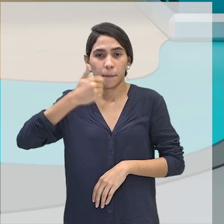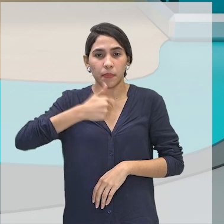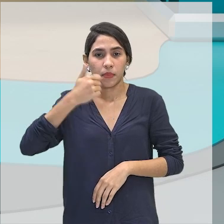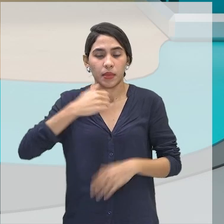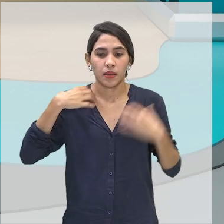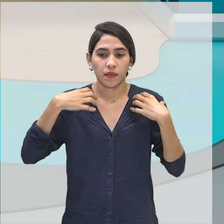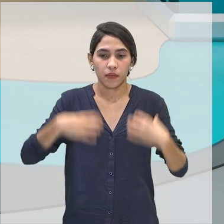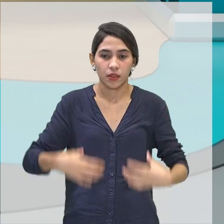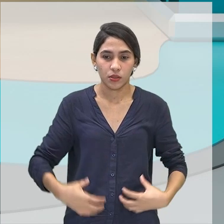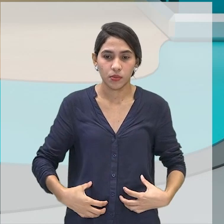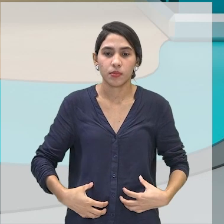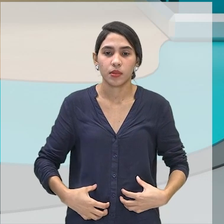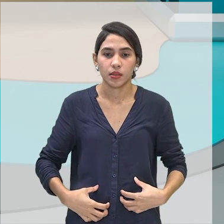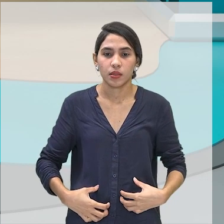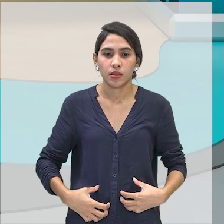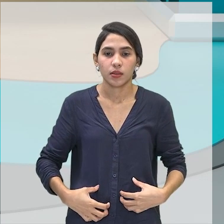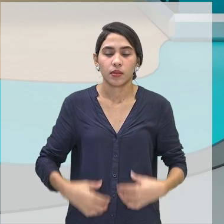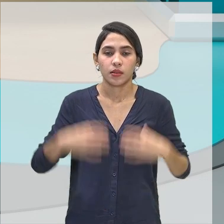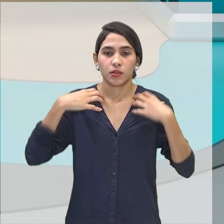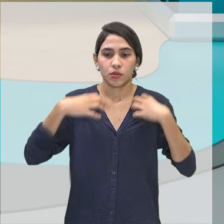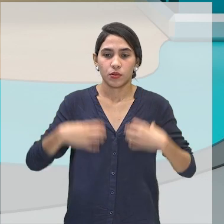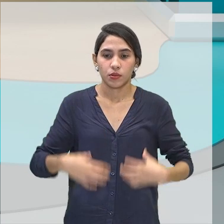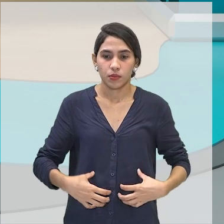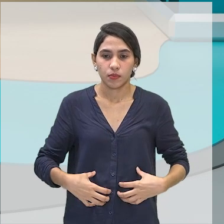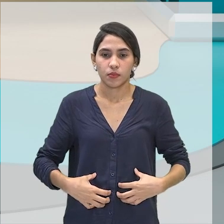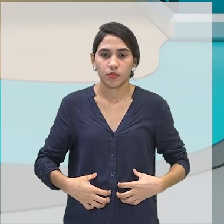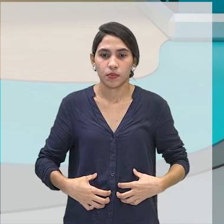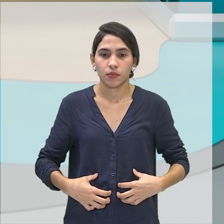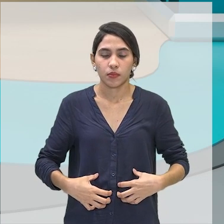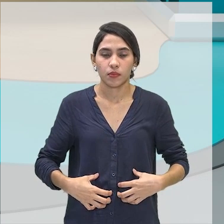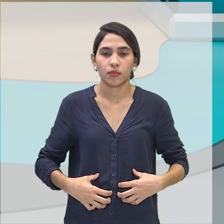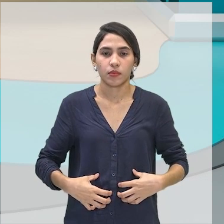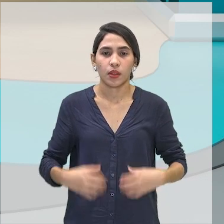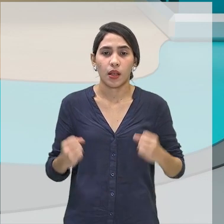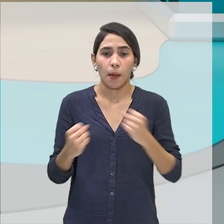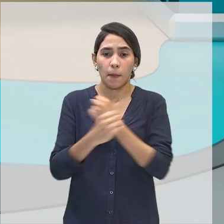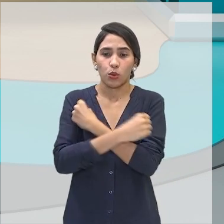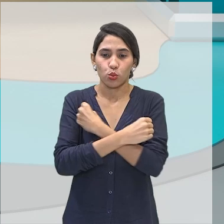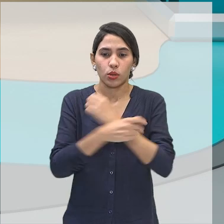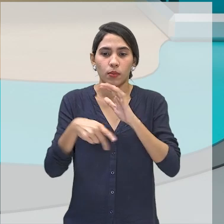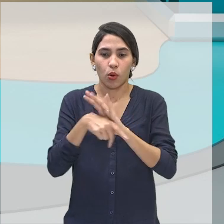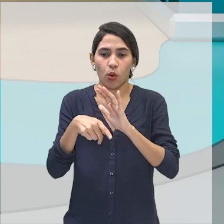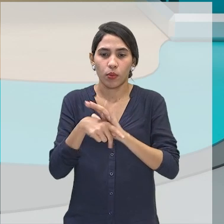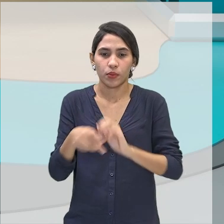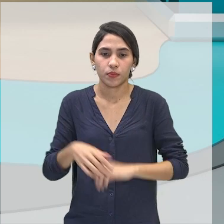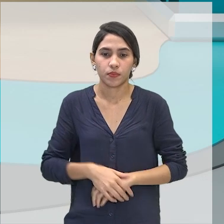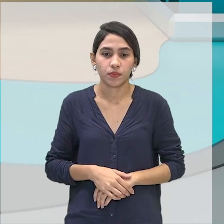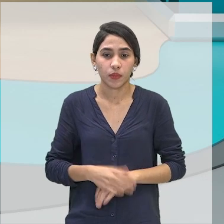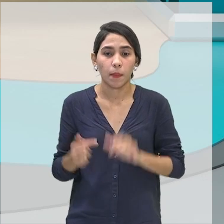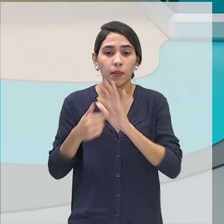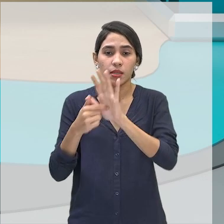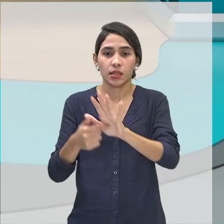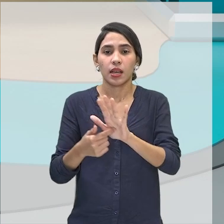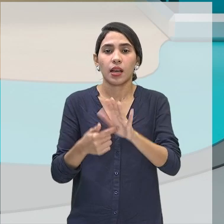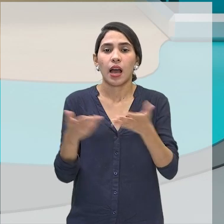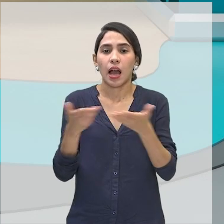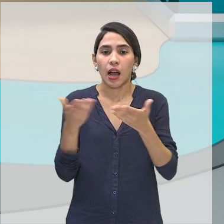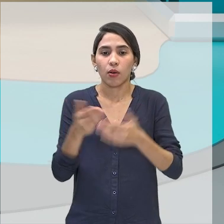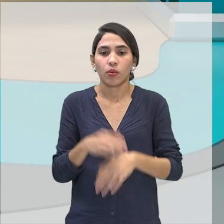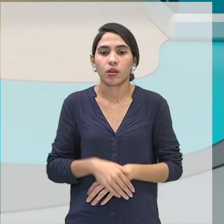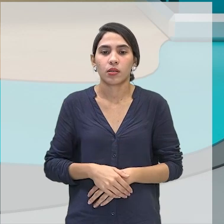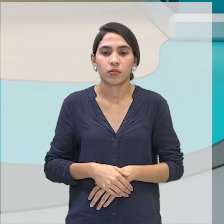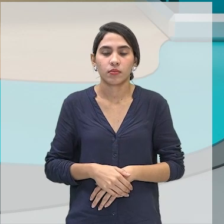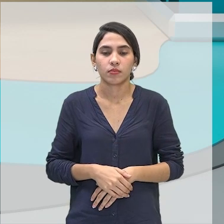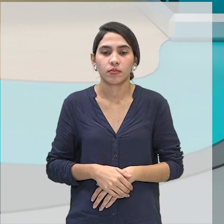vestimenta, é o que eles vestem por debaixo da armadura. Agora eu quero apresentar para vocês o